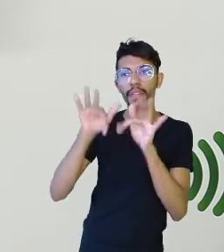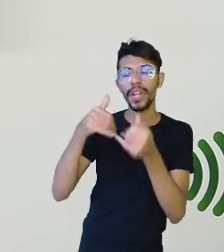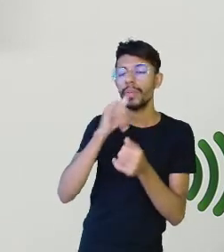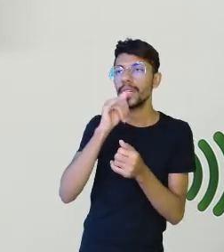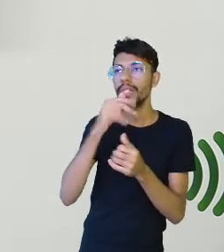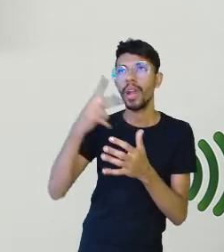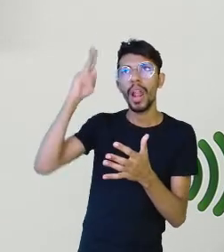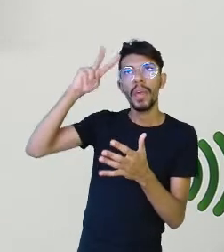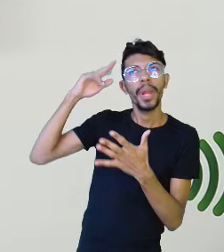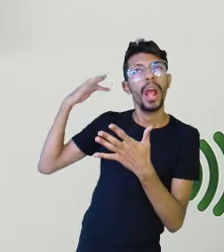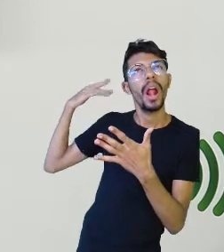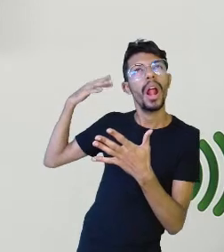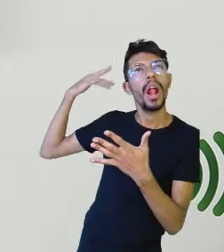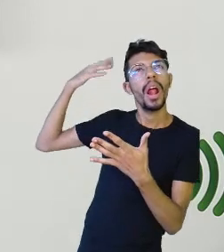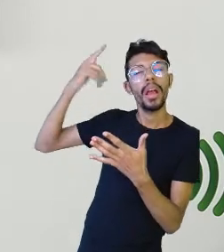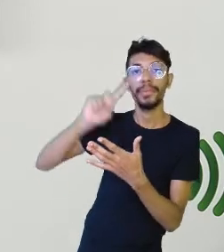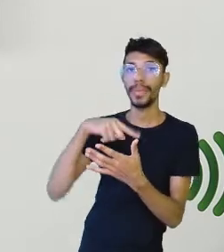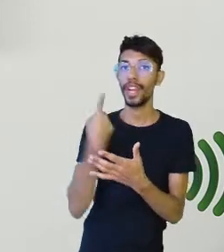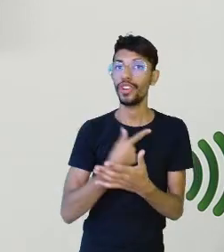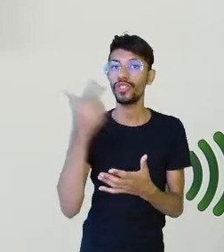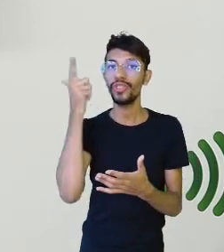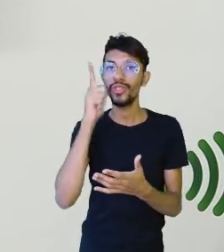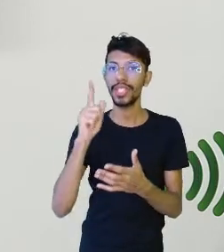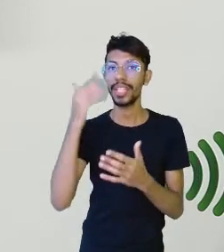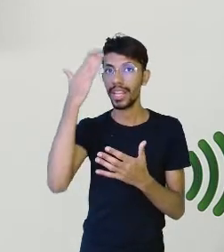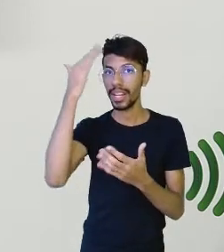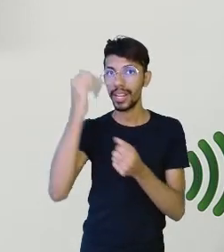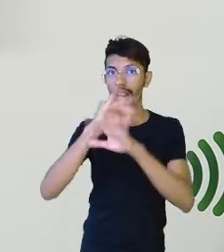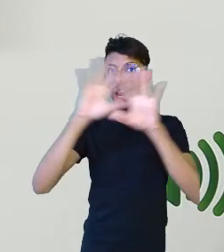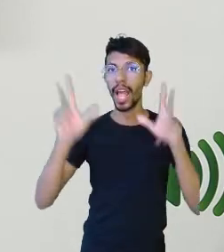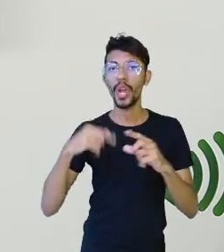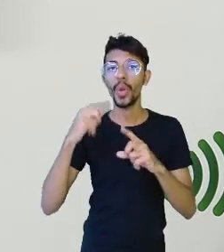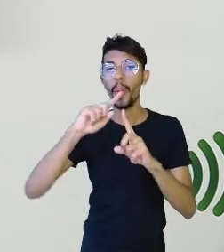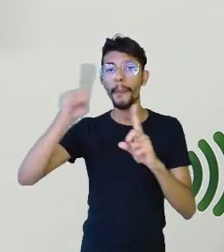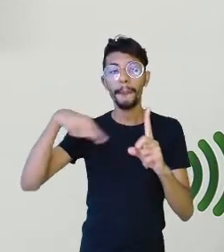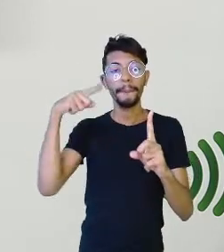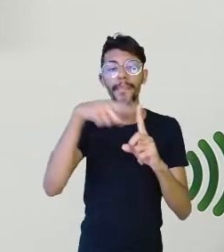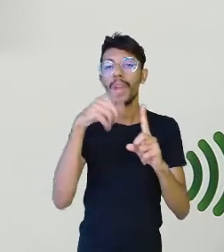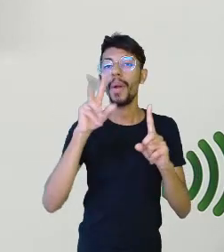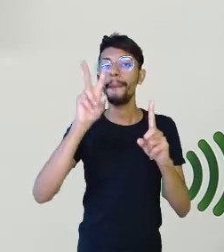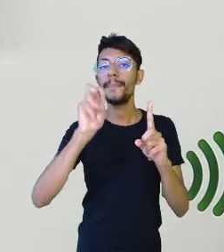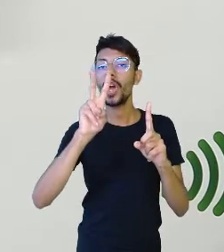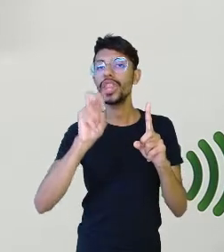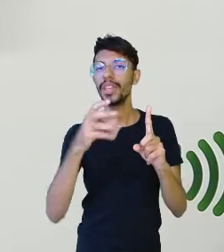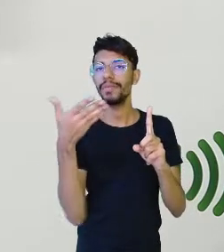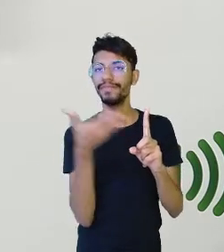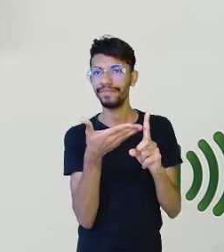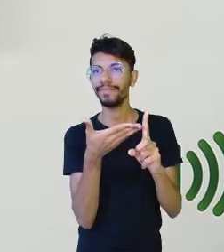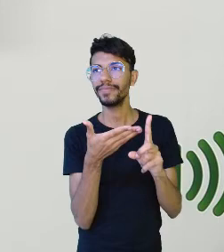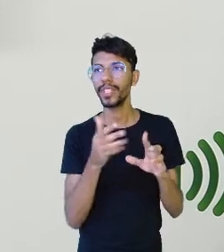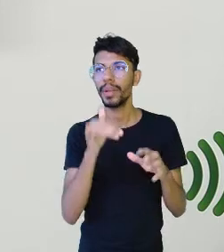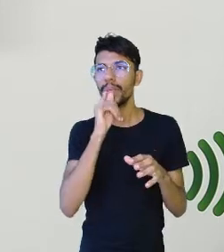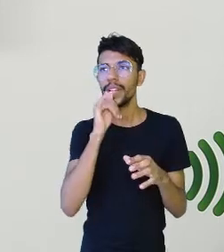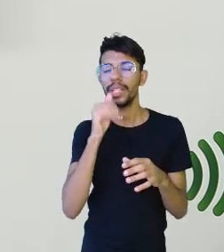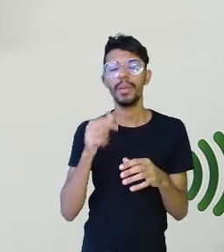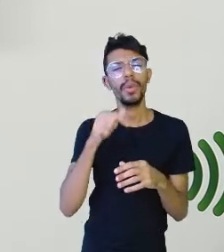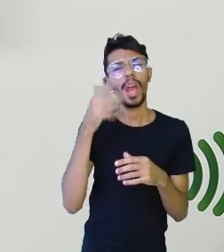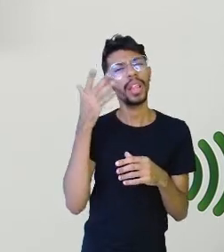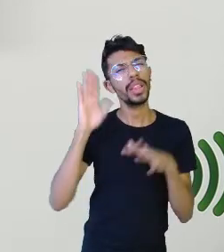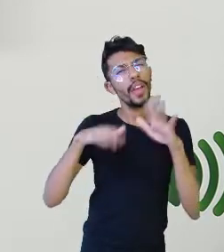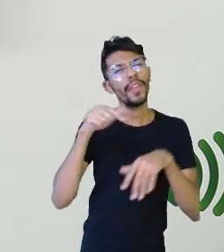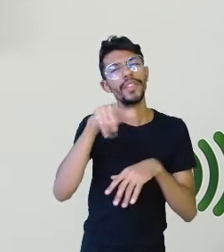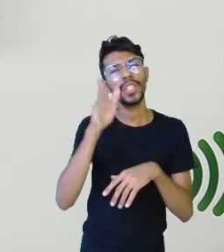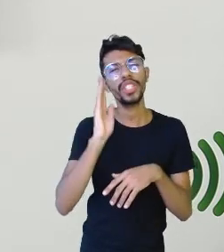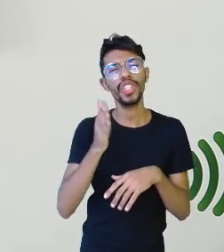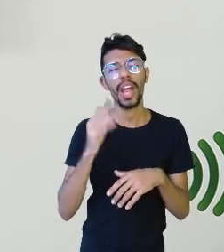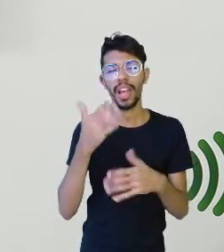para que a gente possa entender o porquê daquele final. Acho que você até já assistiu um filme que começa já com a cena de